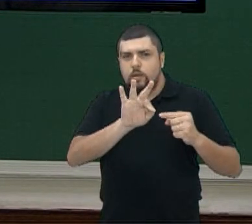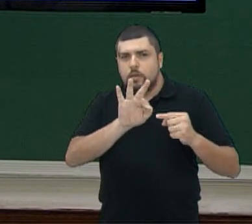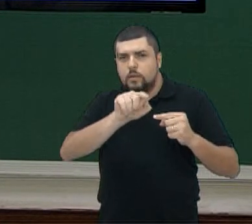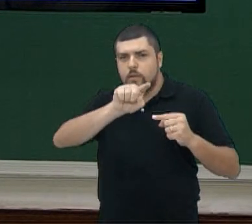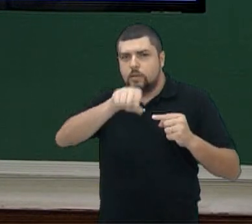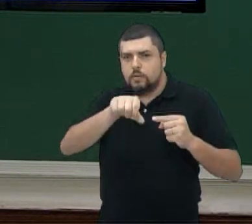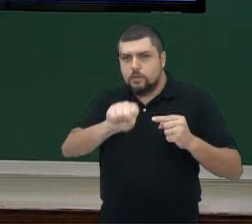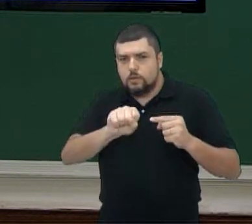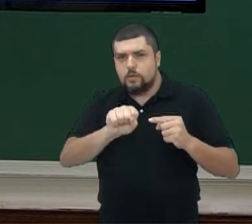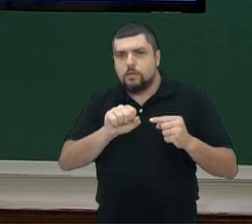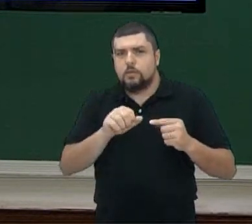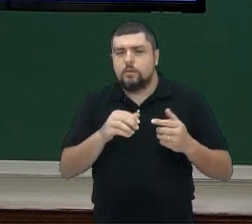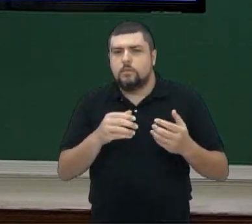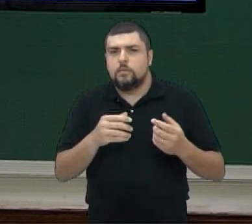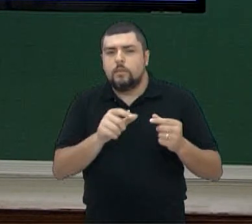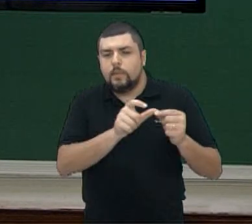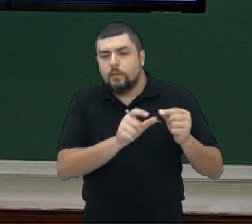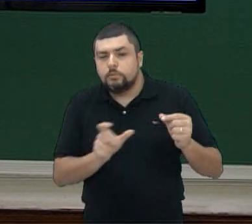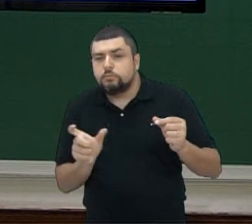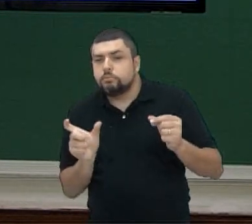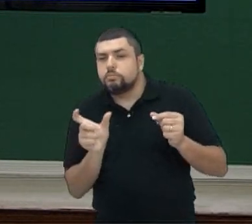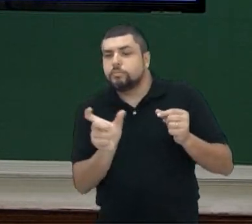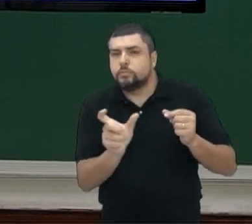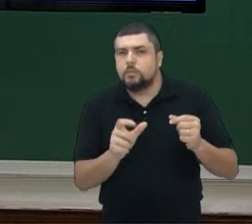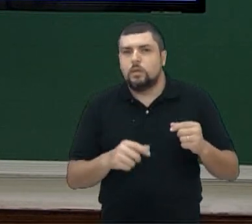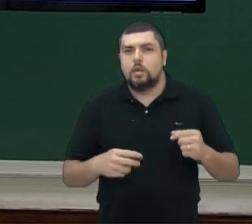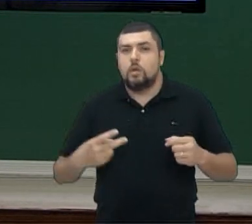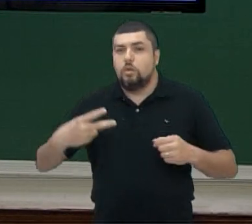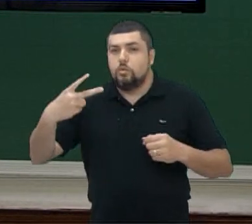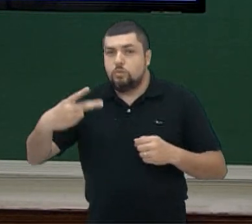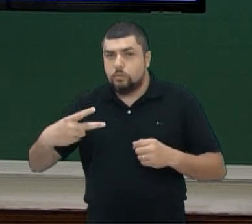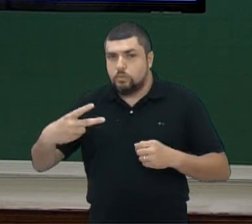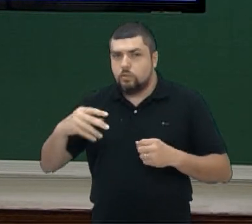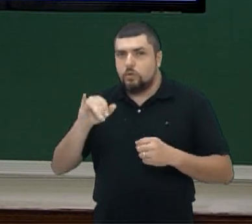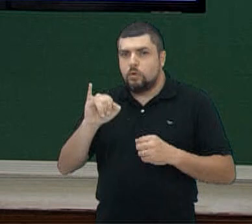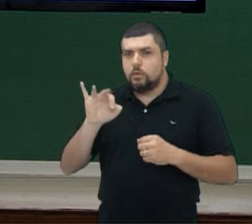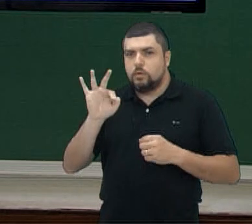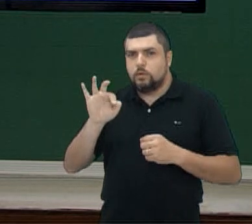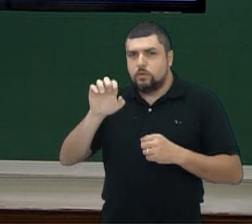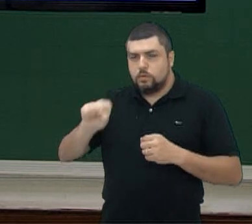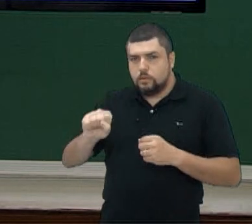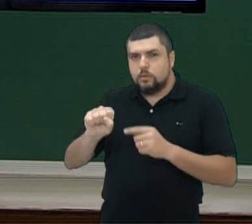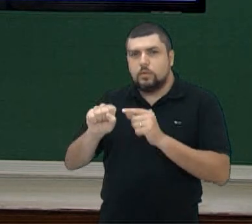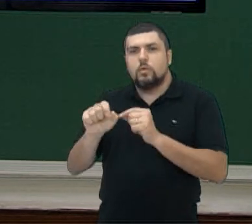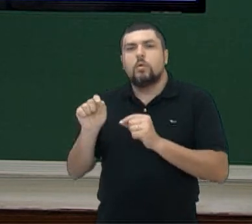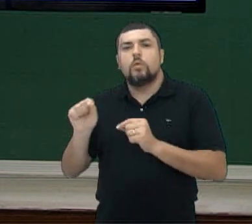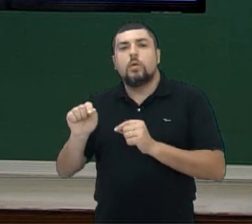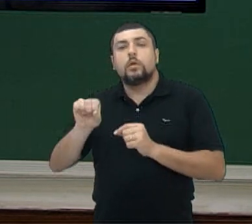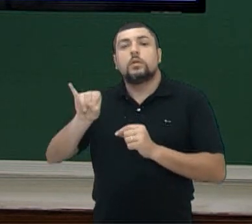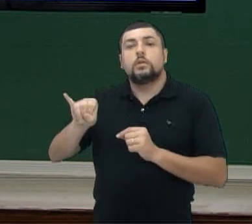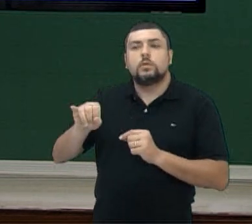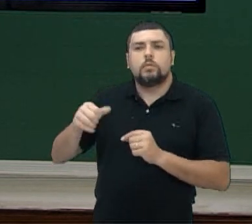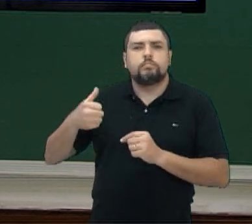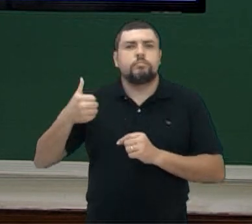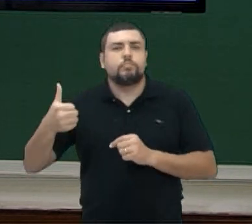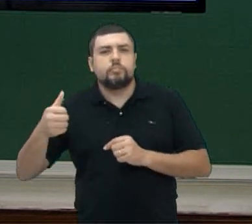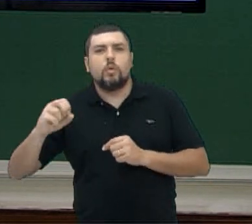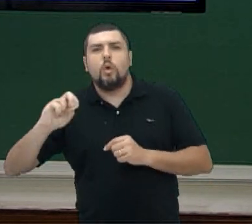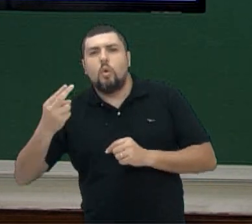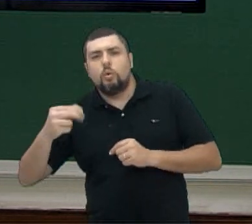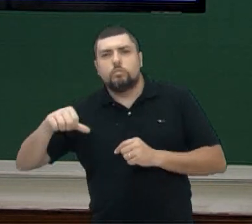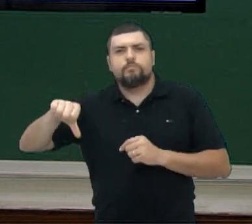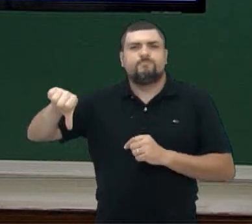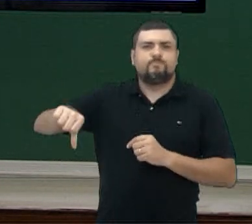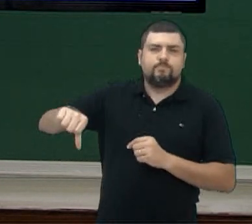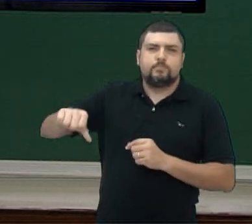para você dizer aí qual é o adjetivo e o segundo para você dizer se é positivo ou negativo. Você tem uma semântica